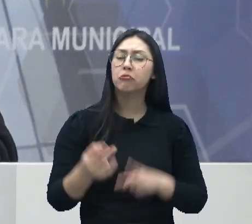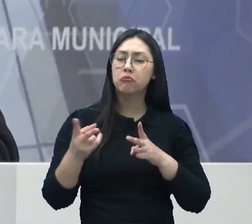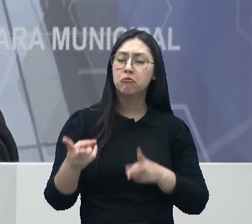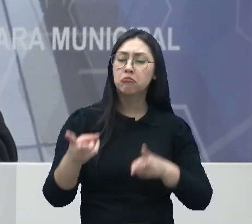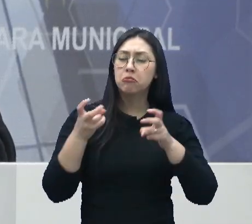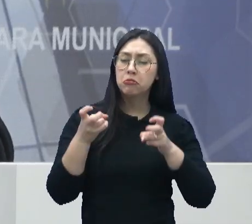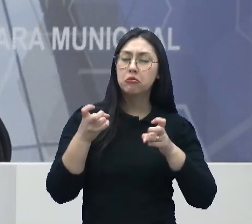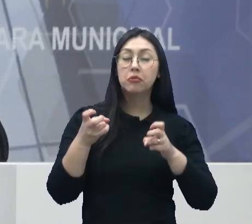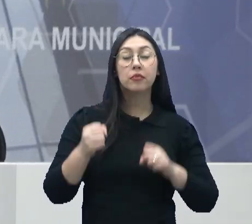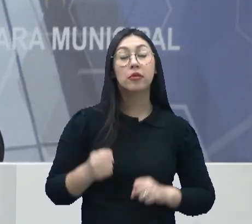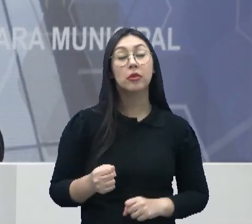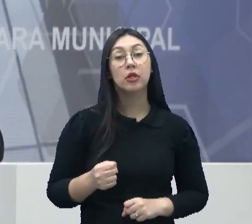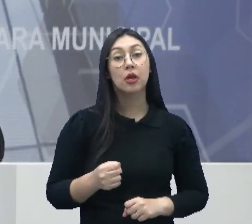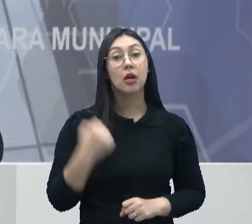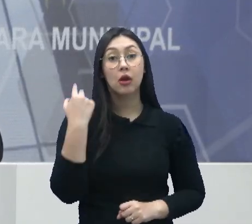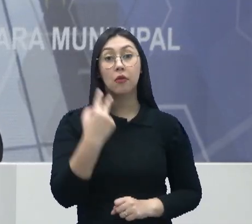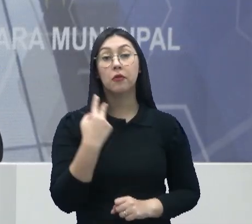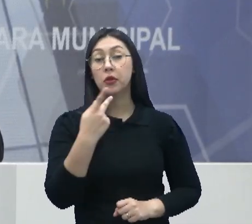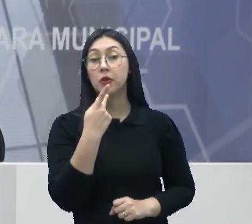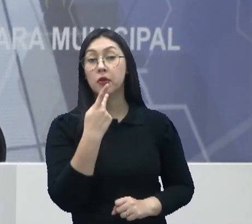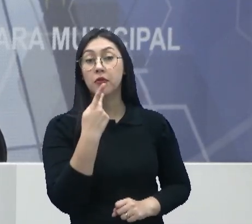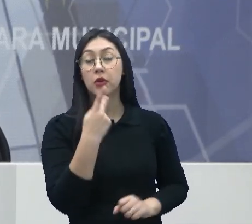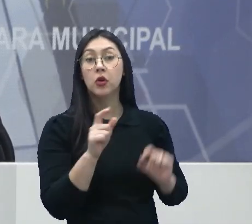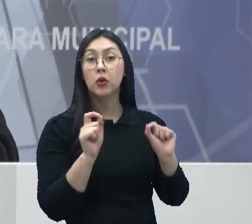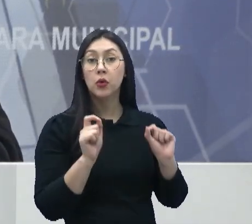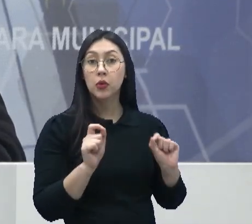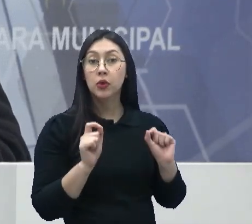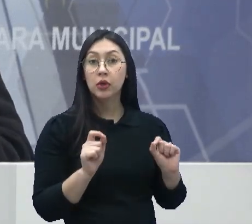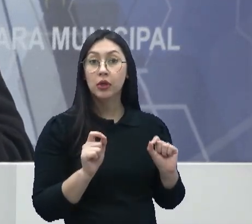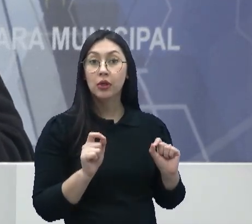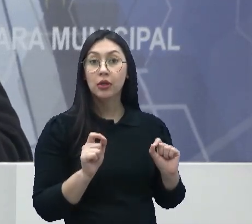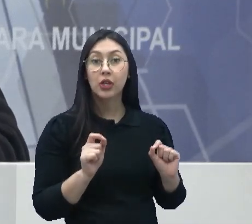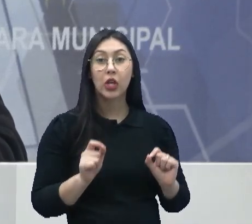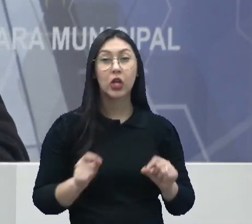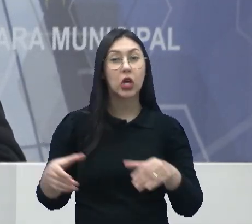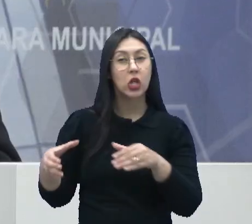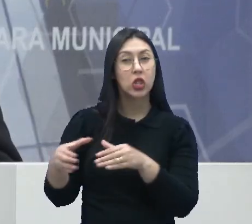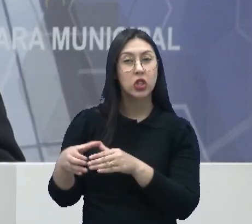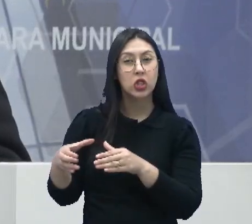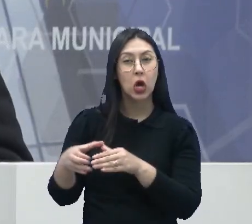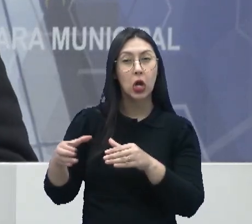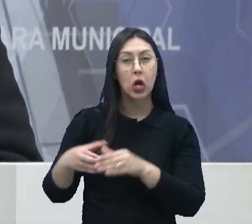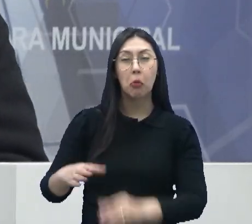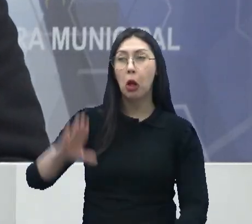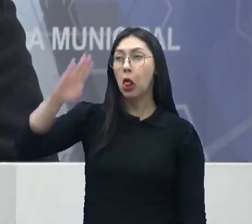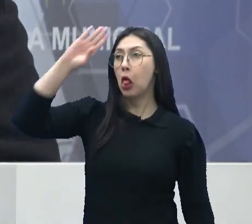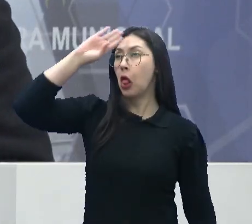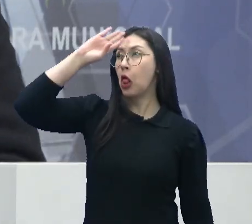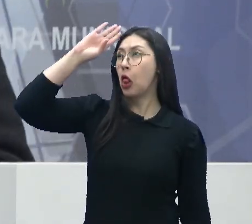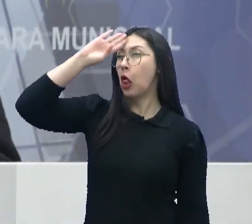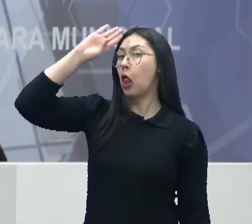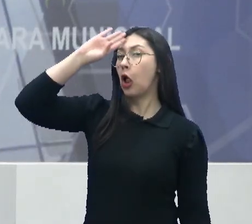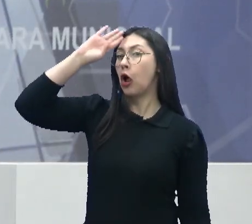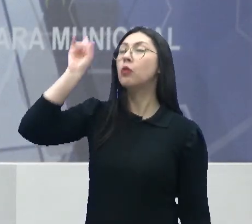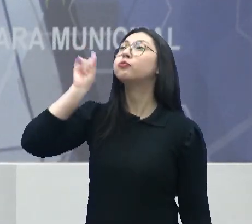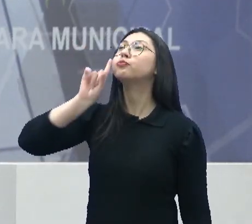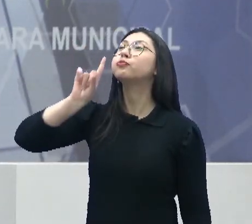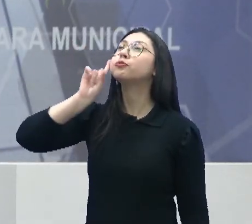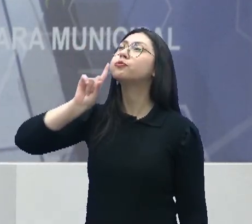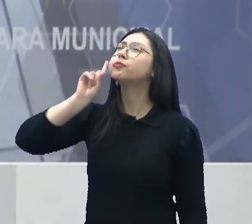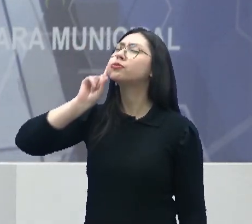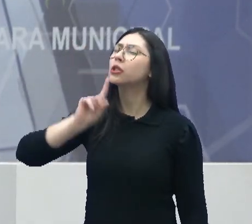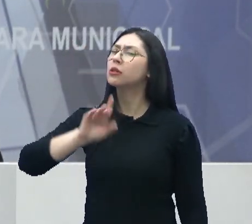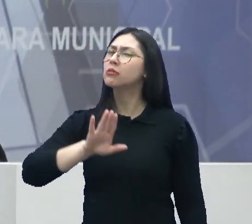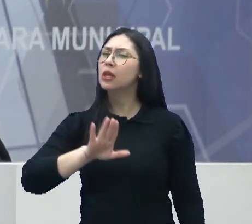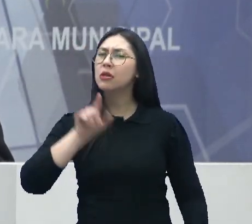que eu ouvi da vereadora é que essa turma está batendo continência para os Estados Unidos. Aí eu me pergunto, o